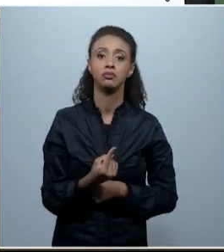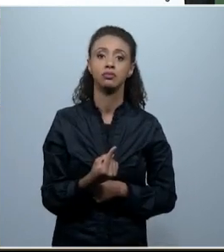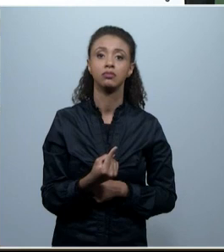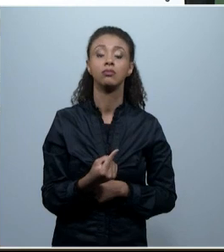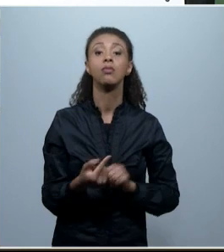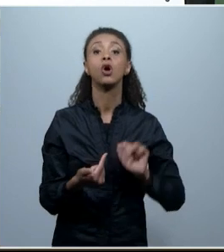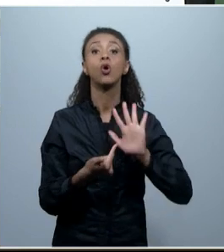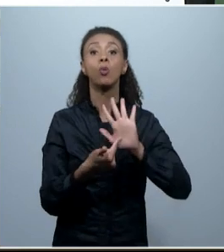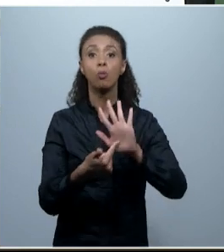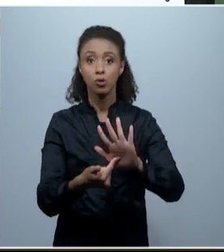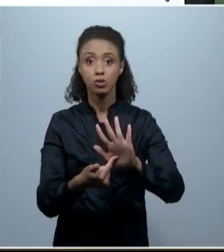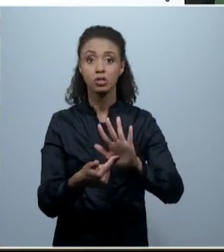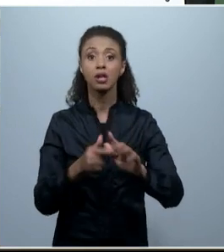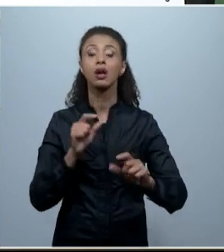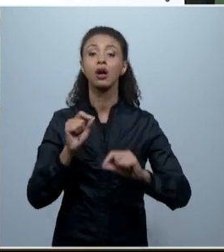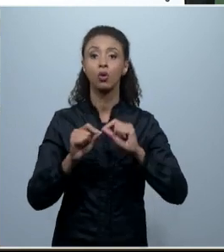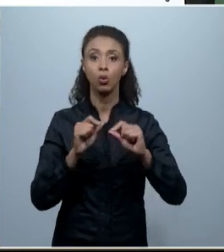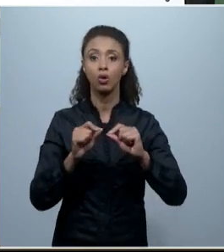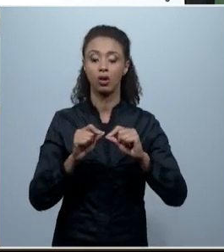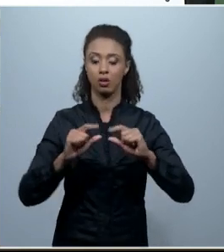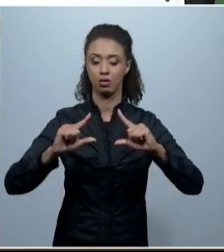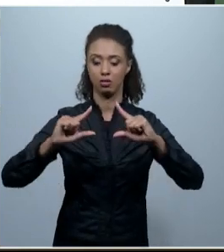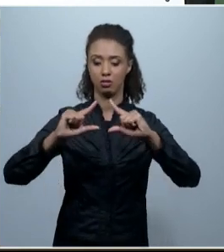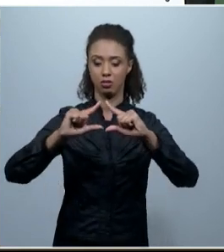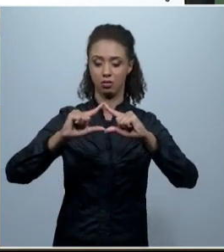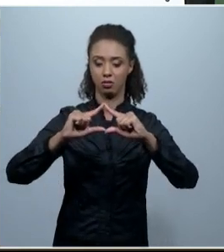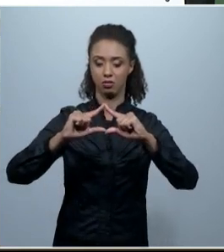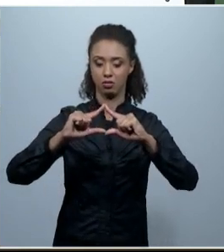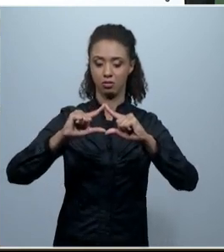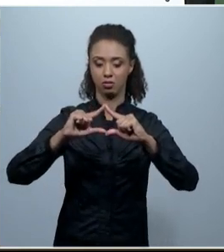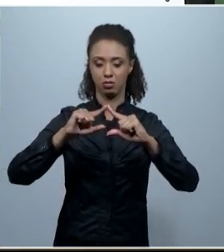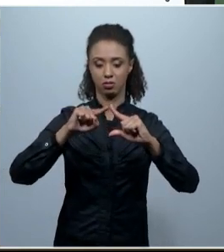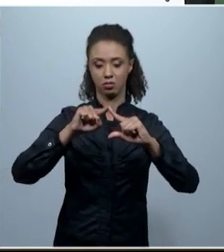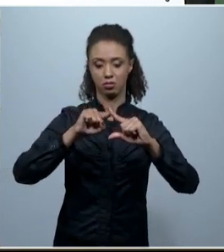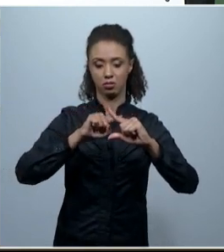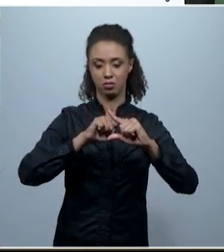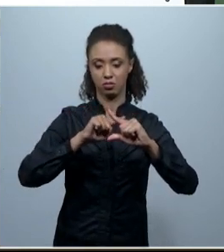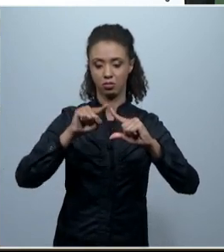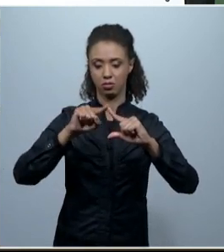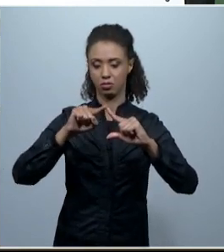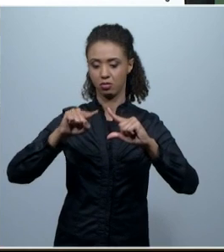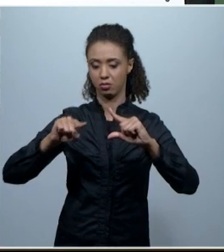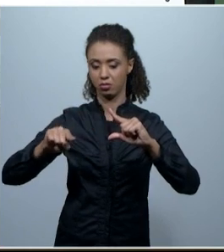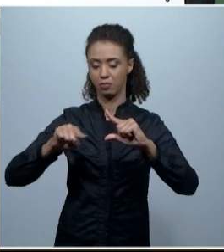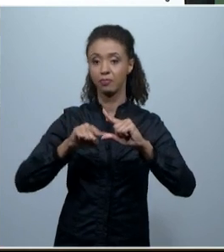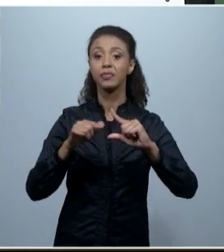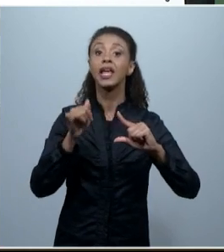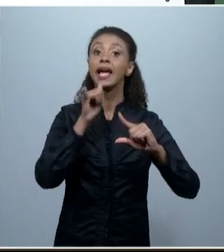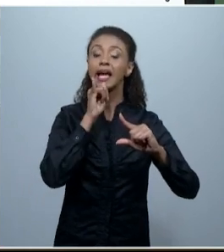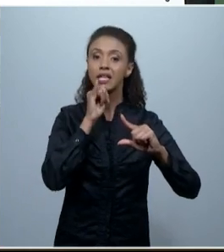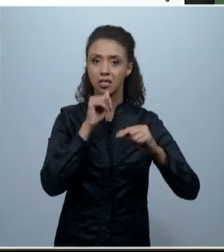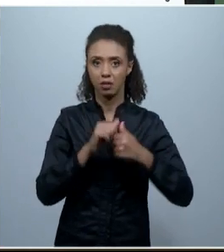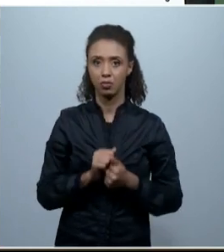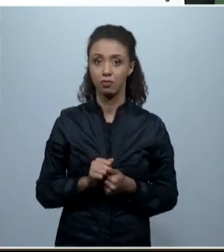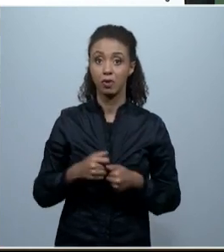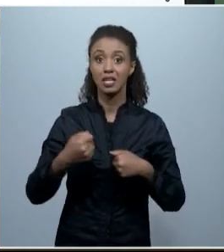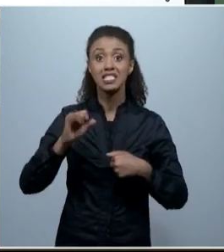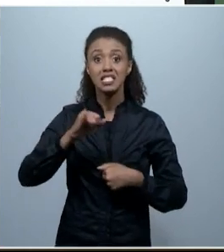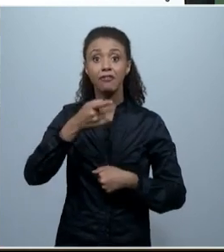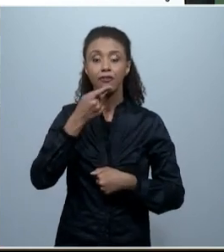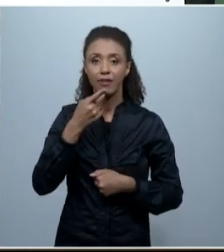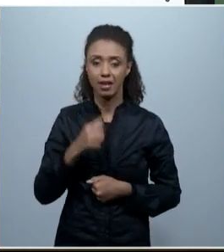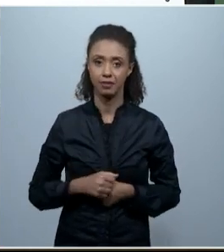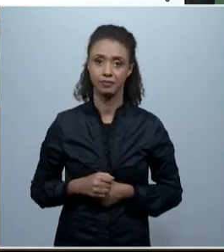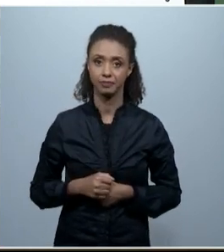lados satisfazem as desigualdades triangulares então quando você afirma que 3 é menor do que 4 mais cinco que